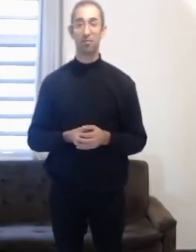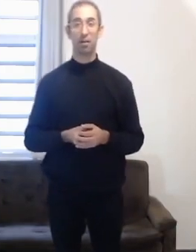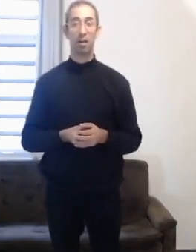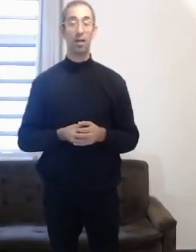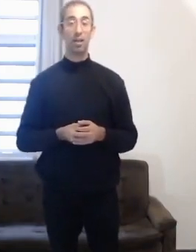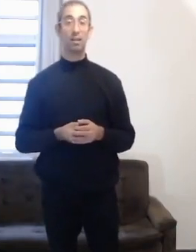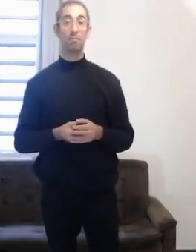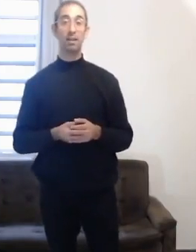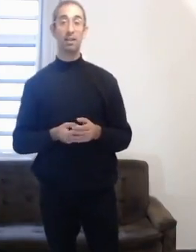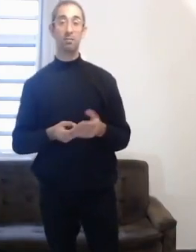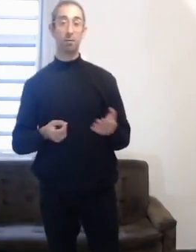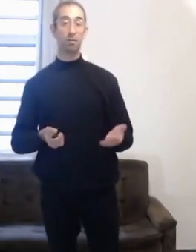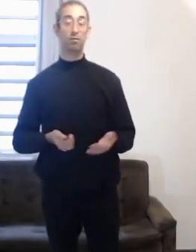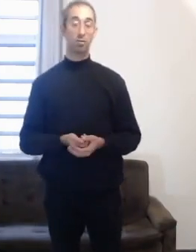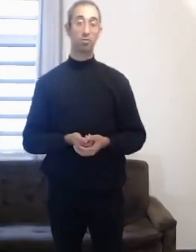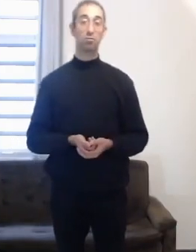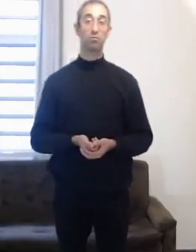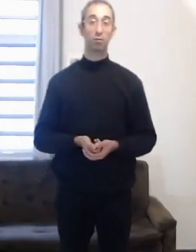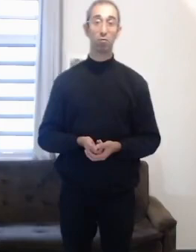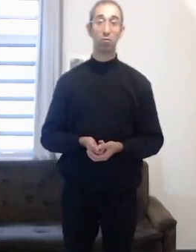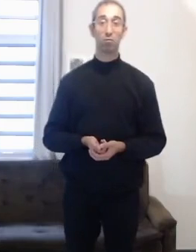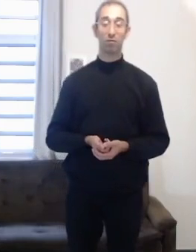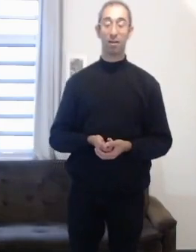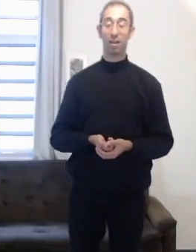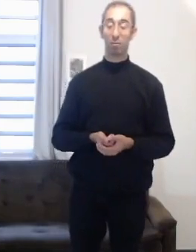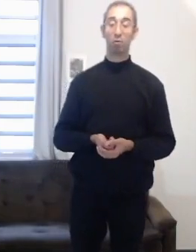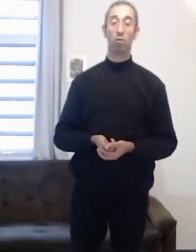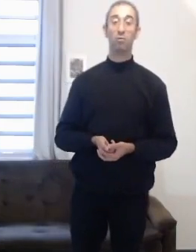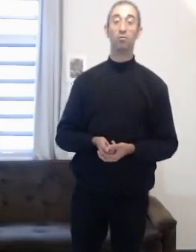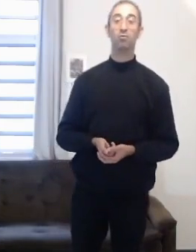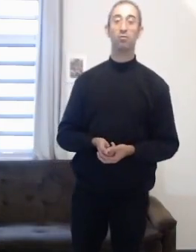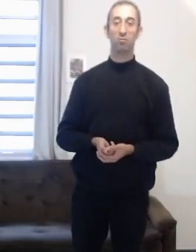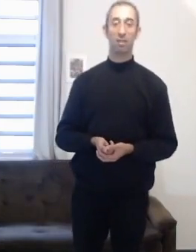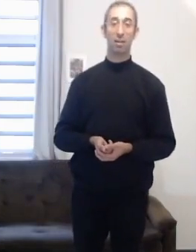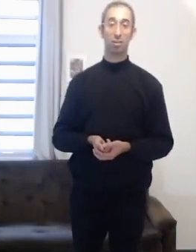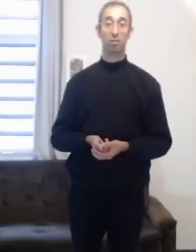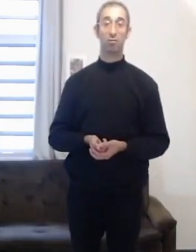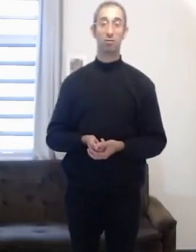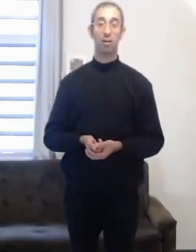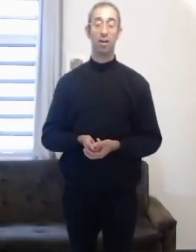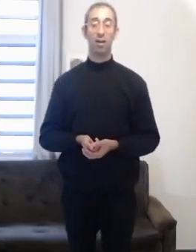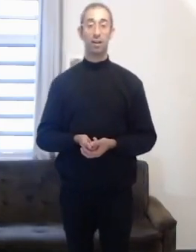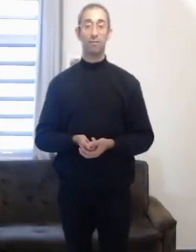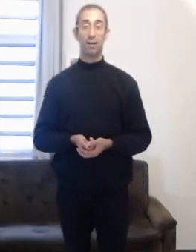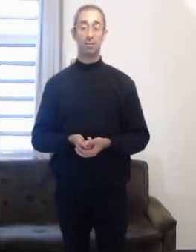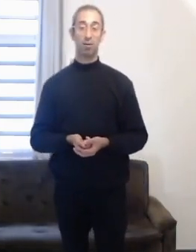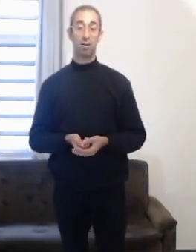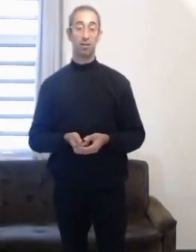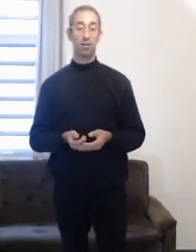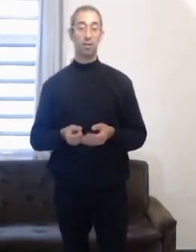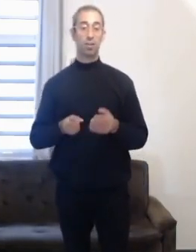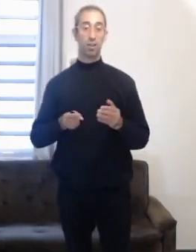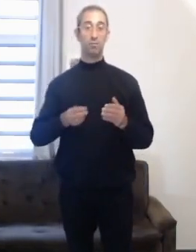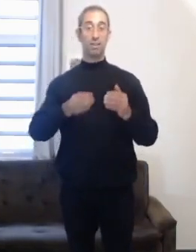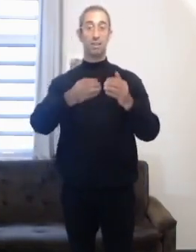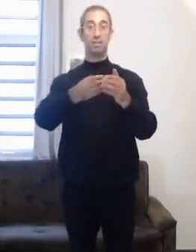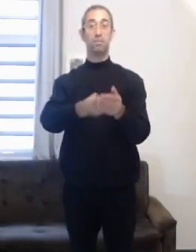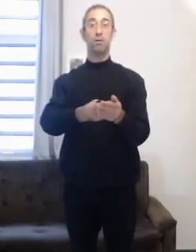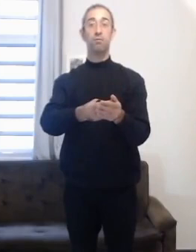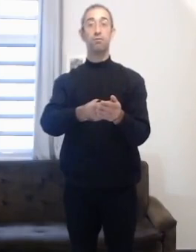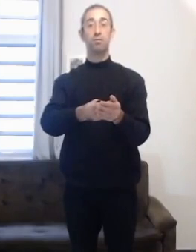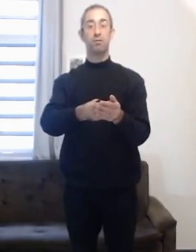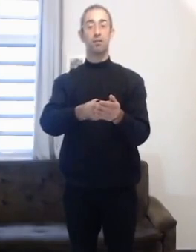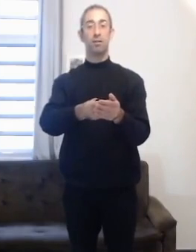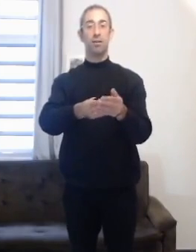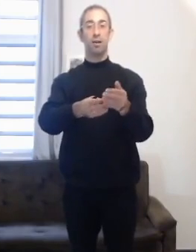testadas. E também tem as proposições de estudos futuros, no final, que é muito comum nos artigos, que é falar assim, olha, chegamos até